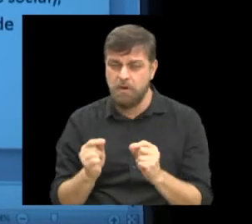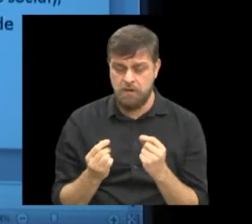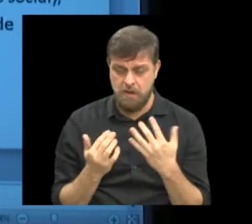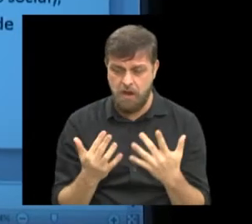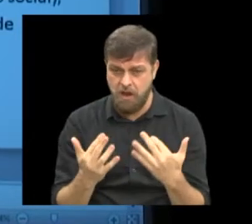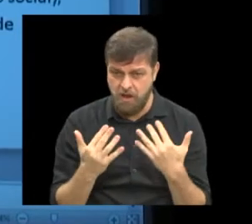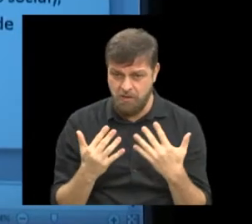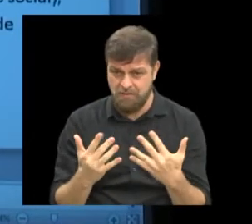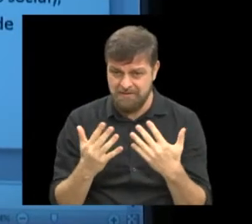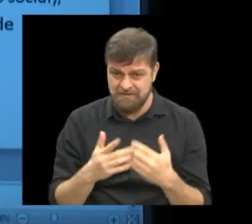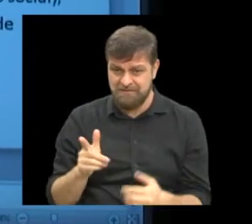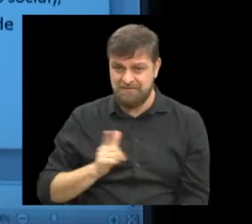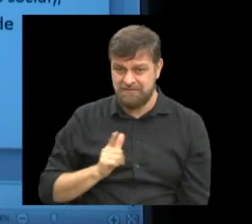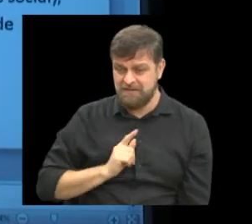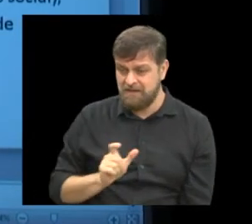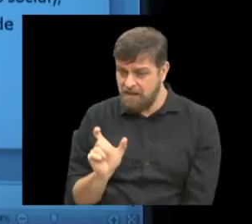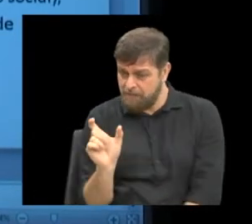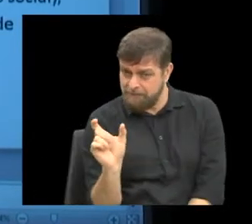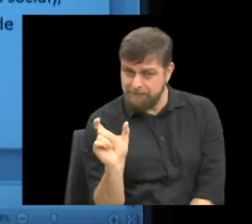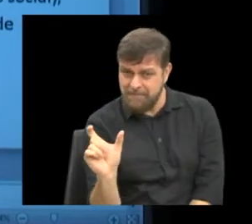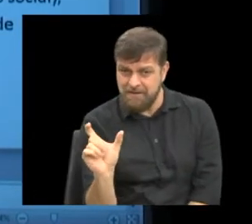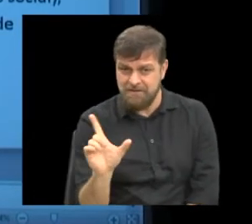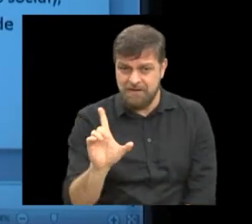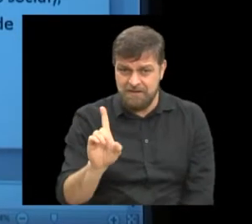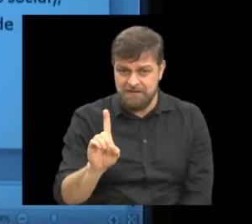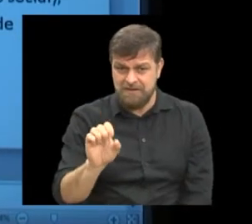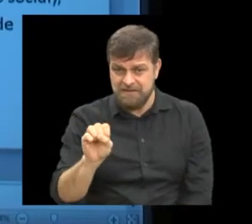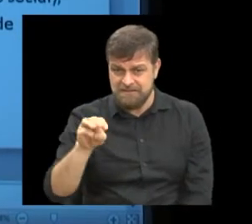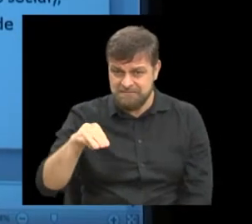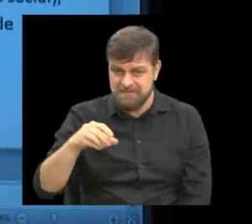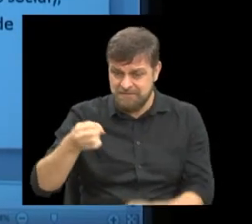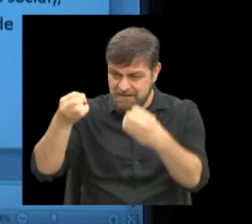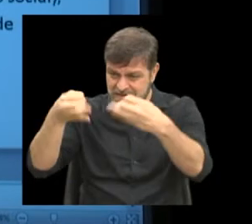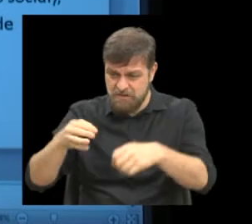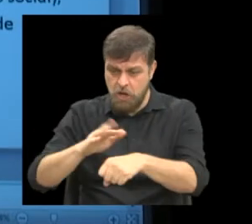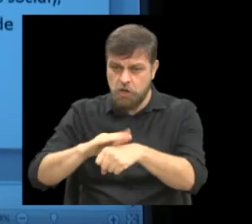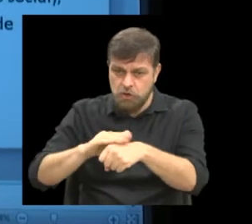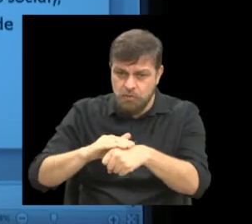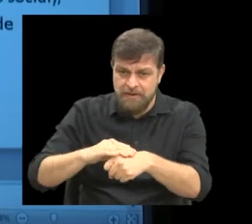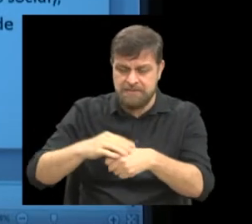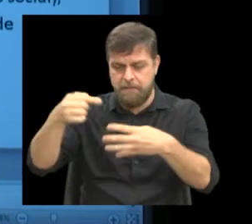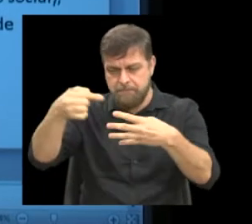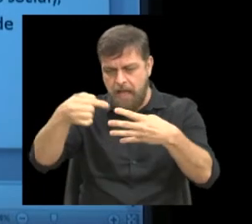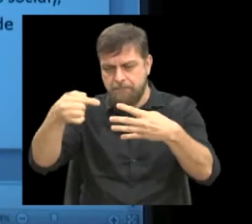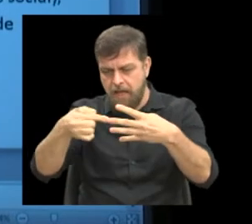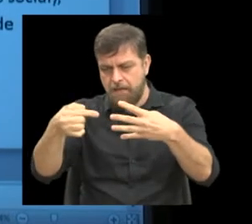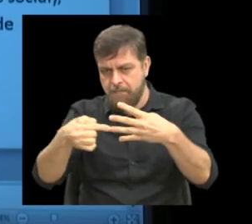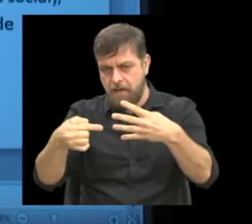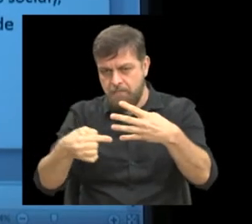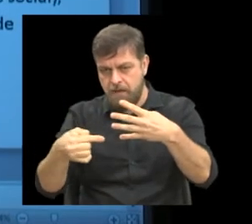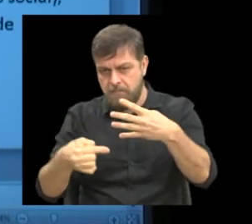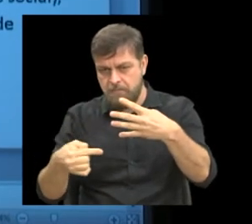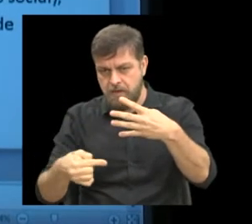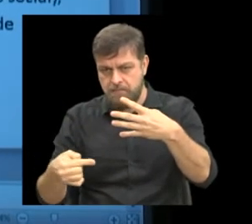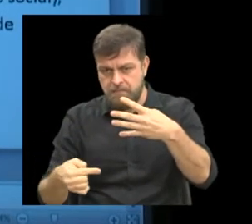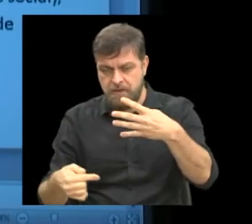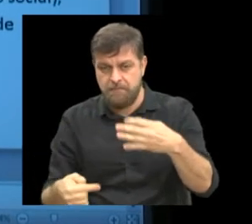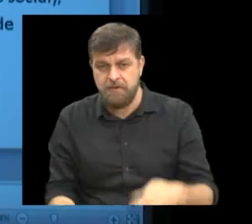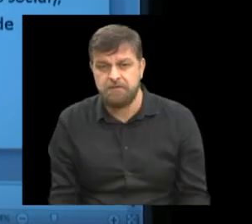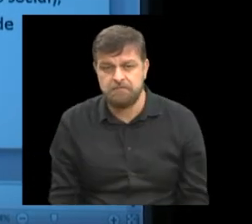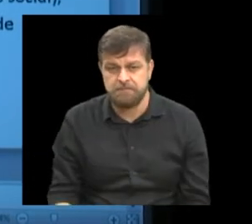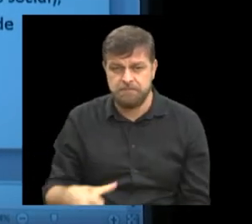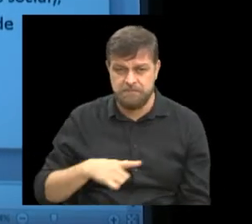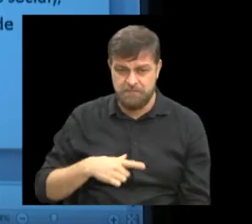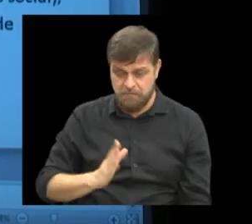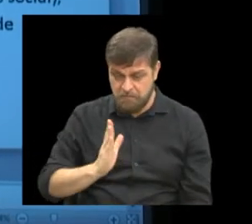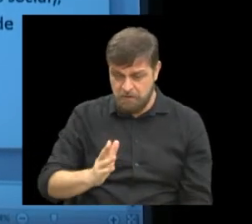no DSM-5, manual que descreve as patologias, então, que a gente já tinha falado na outra tela, tá?